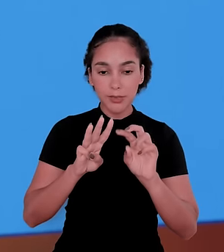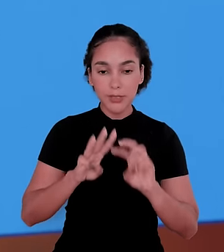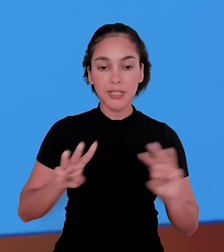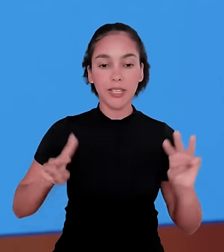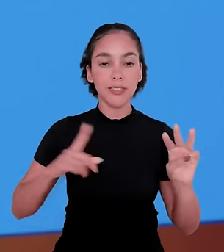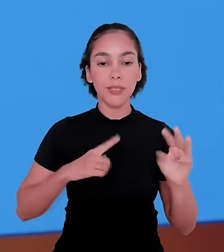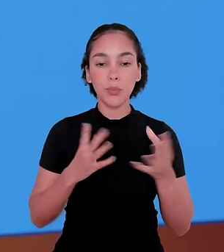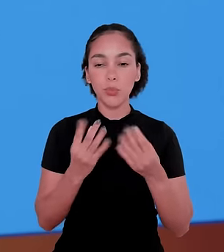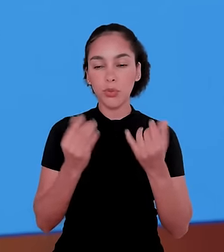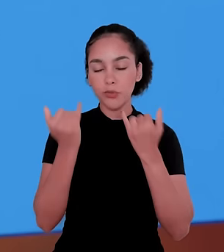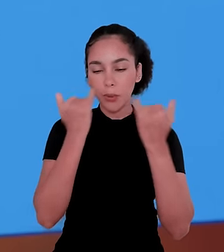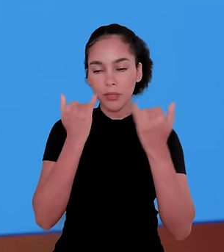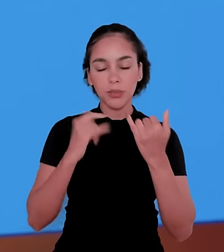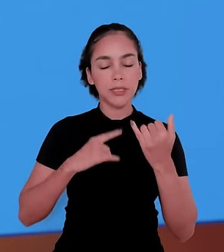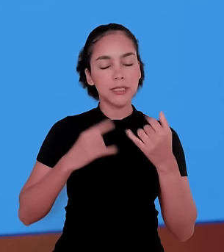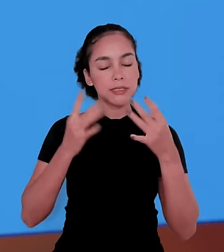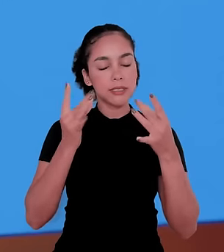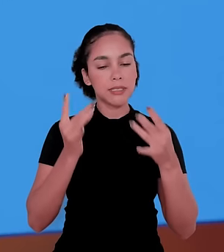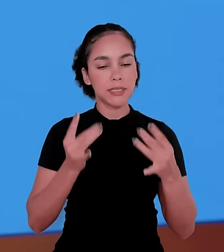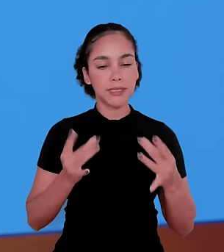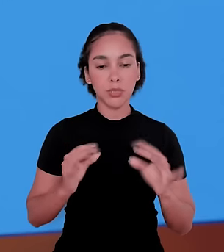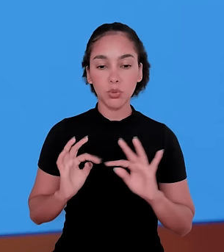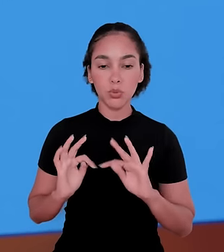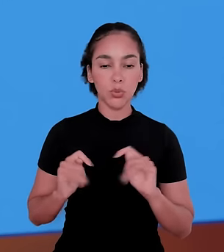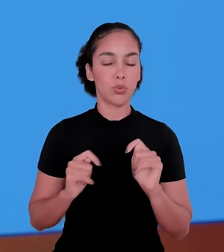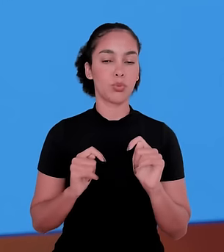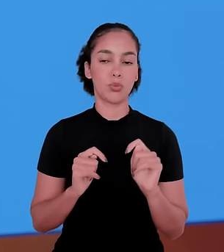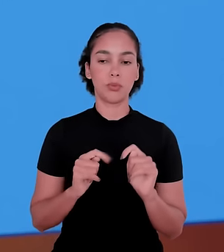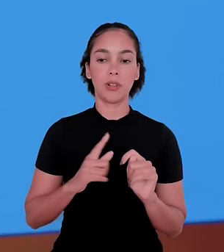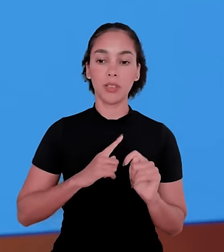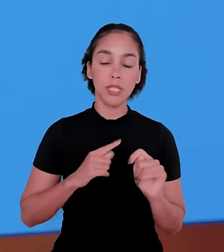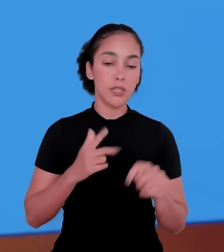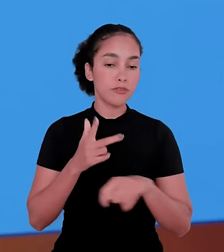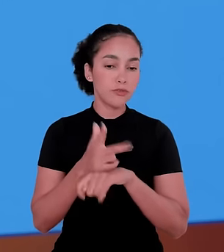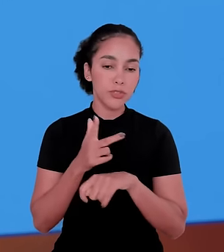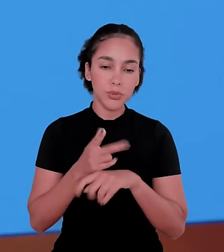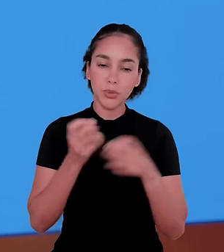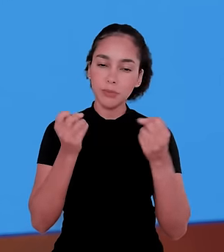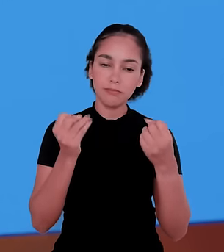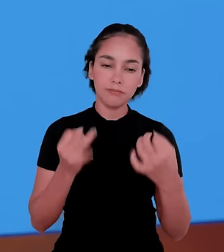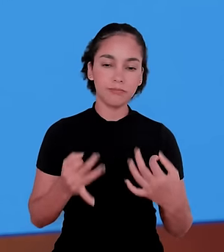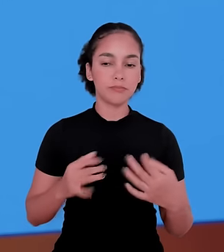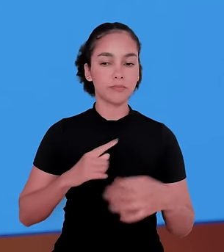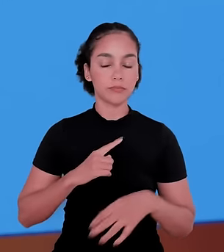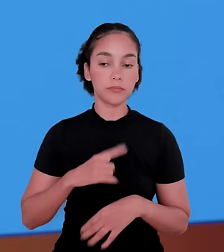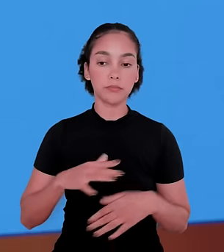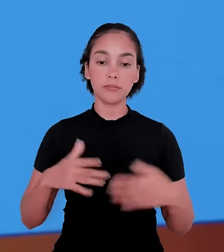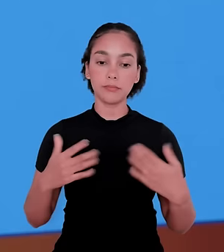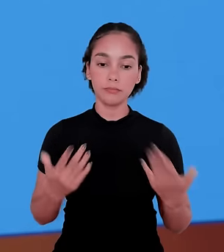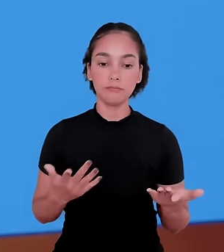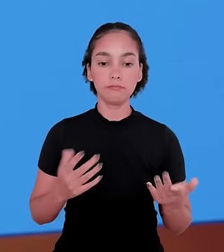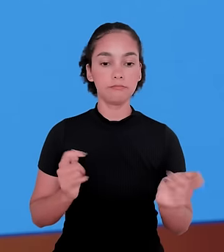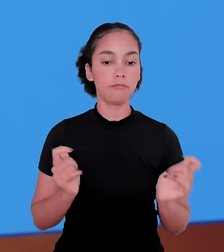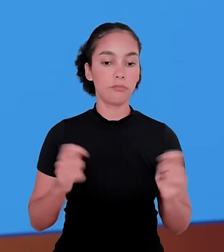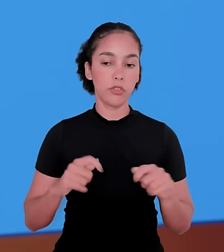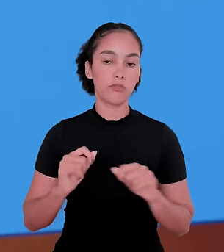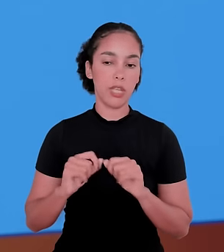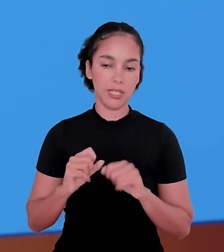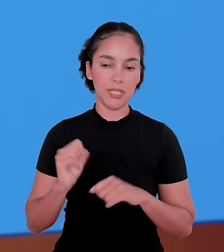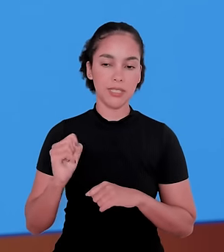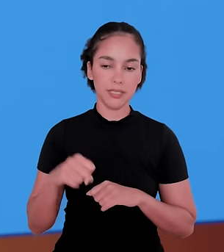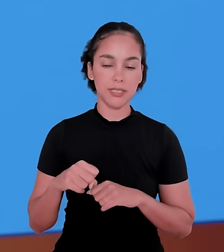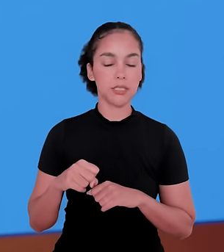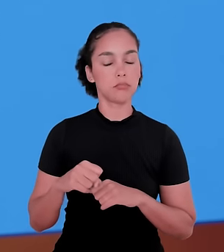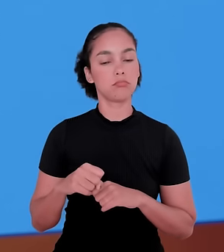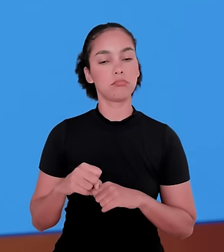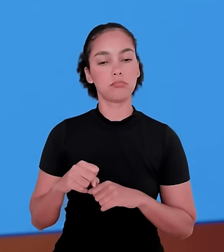manuais ele tem o passo a passo ele tem toda a questão tem vídeos explicativos então dá para fazer é